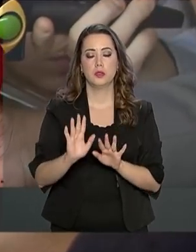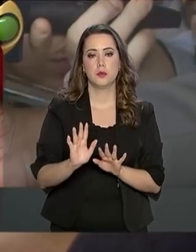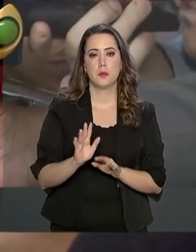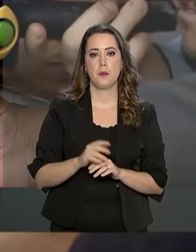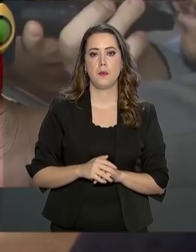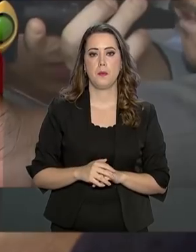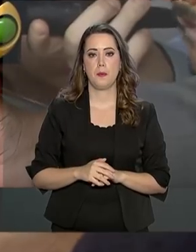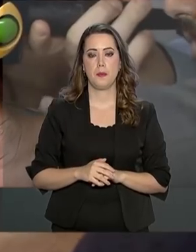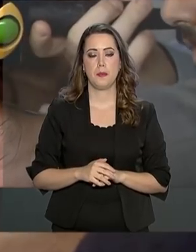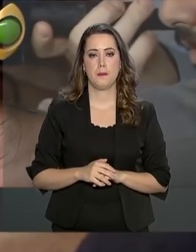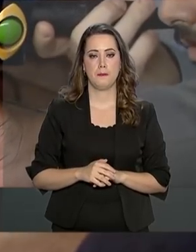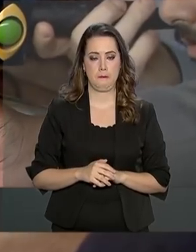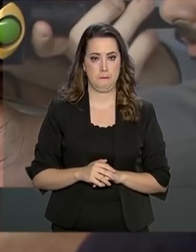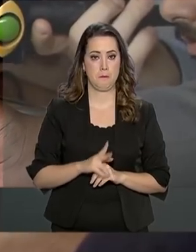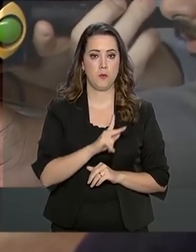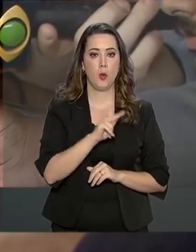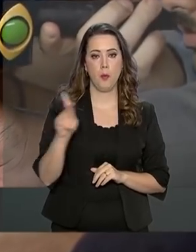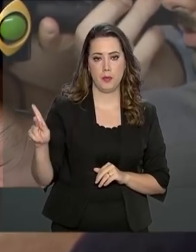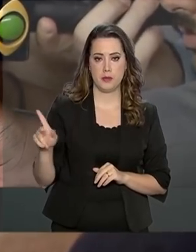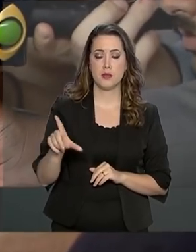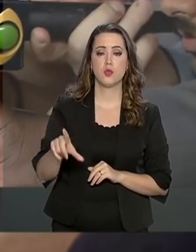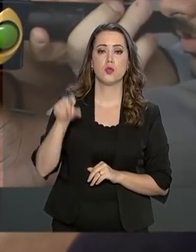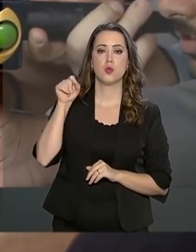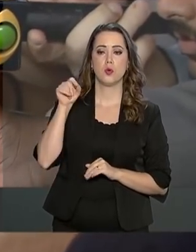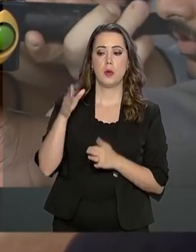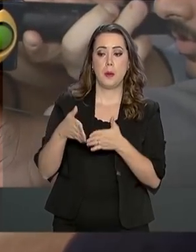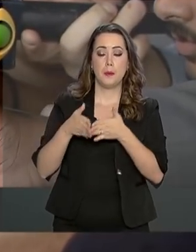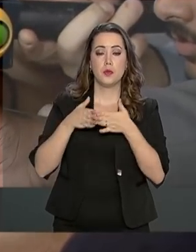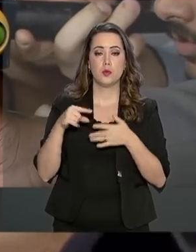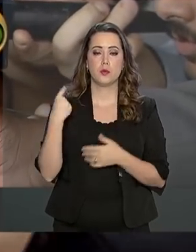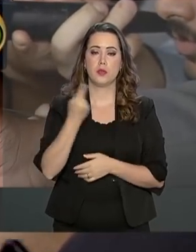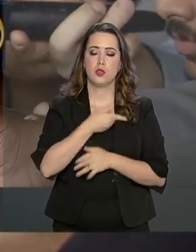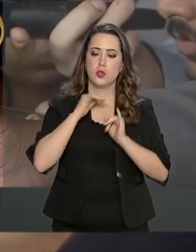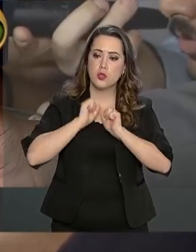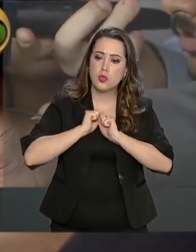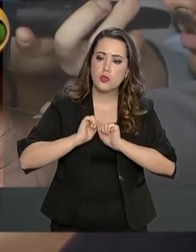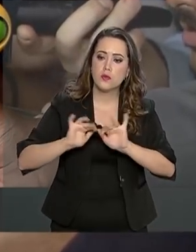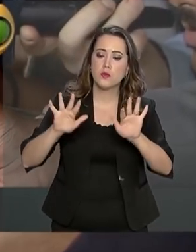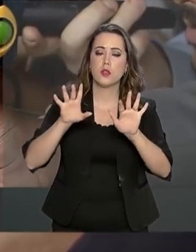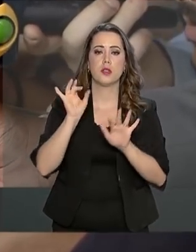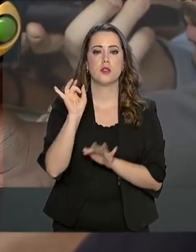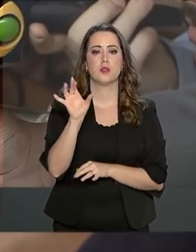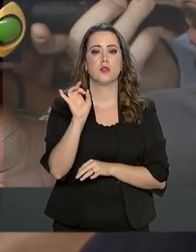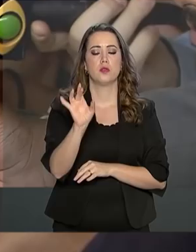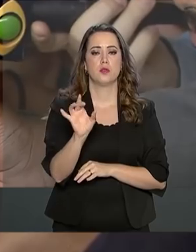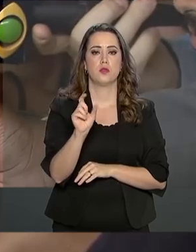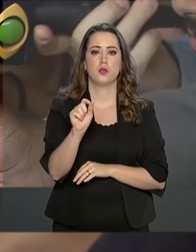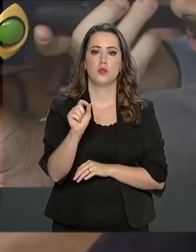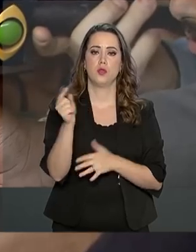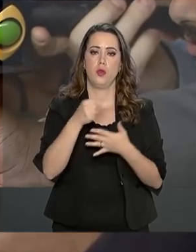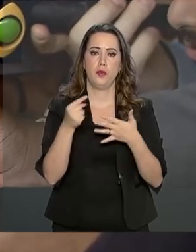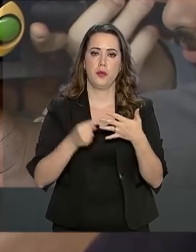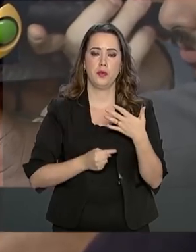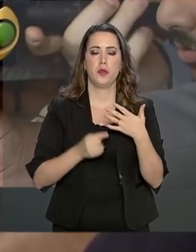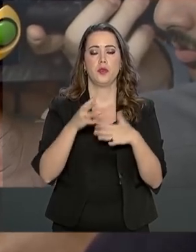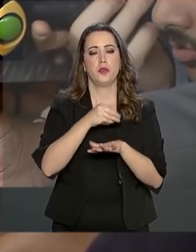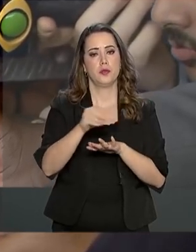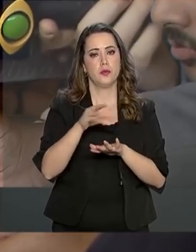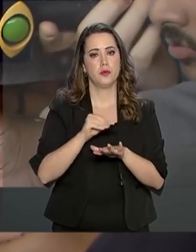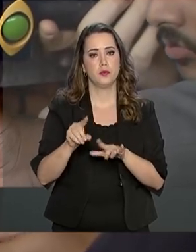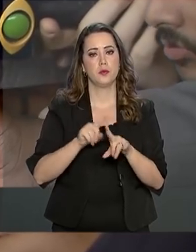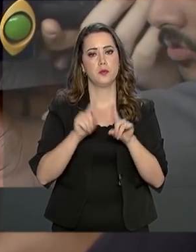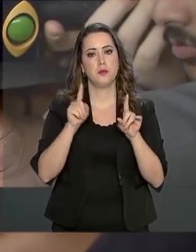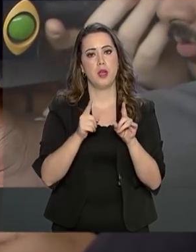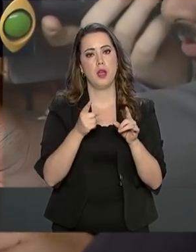O presidente bateu o martelo e pediu para que nós divulgássemos apenas algumas informações, mas